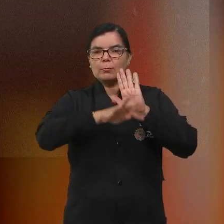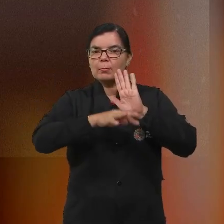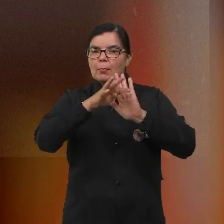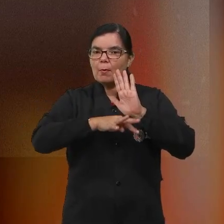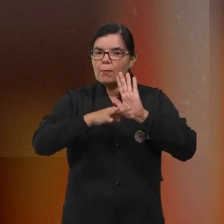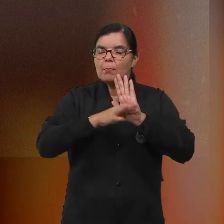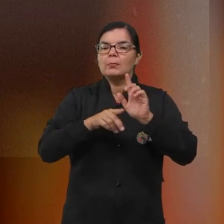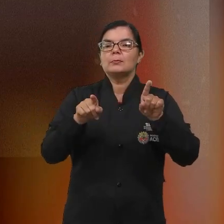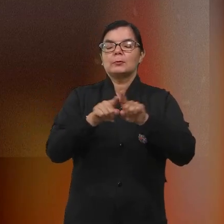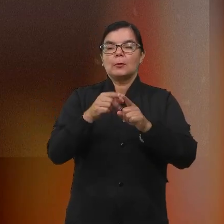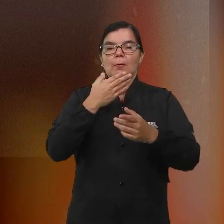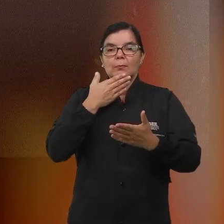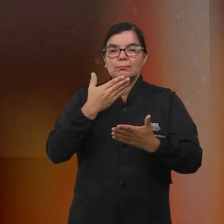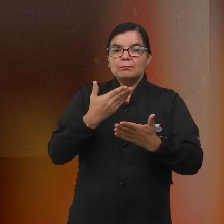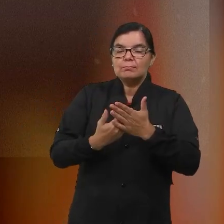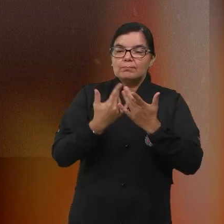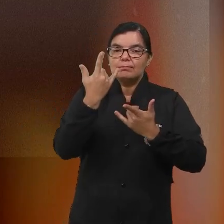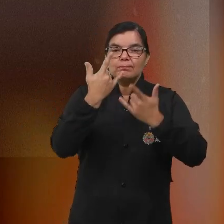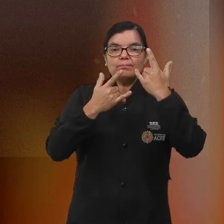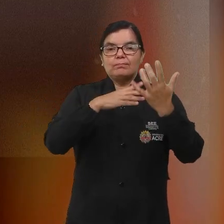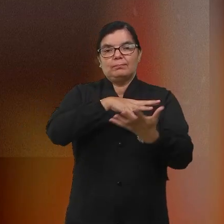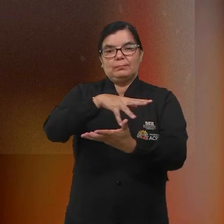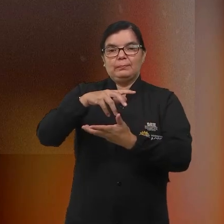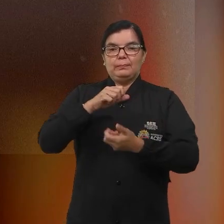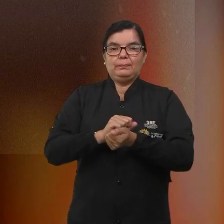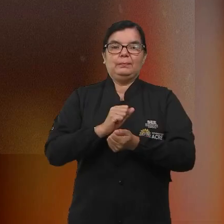marcantes encantavam o mundo.